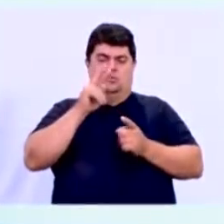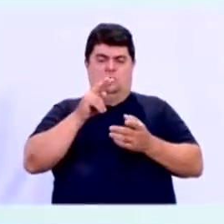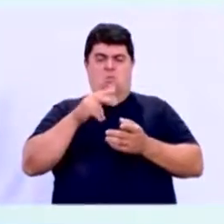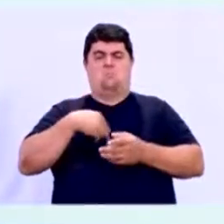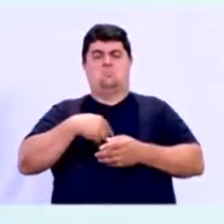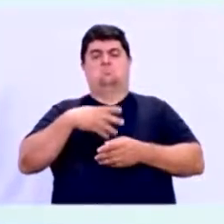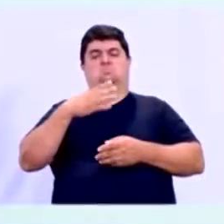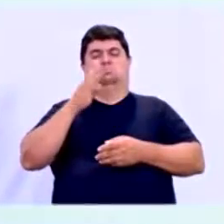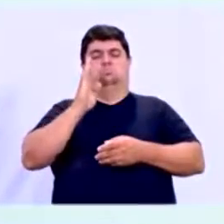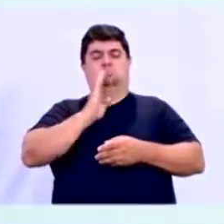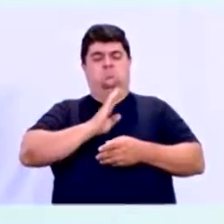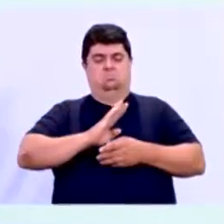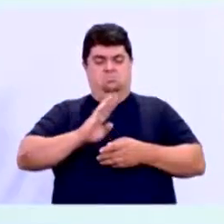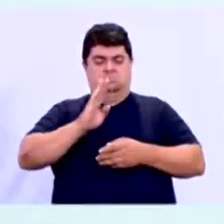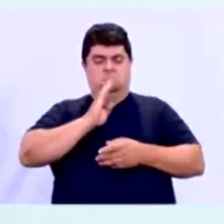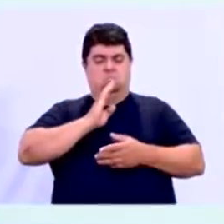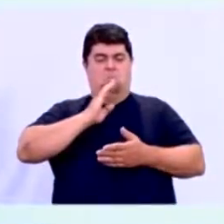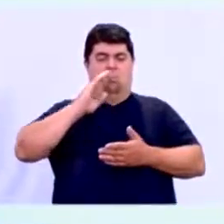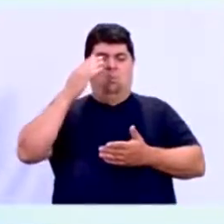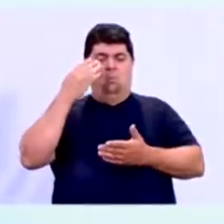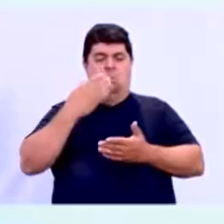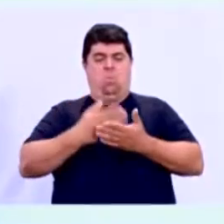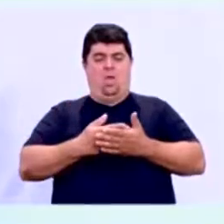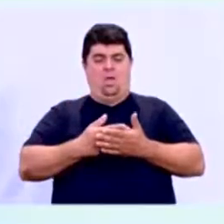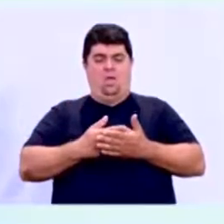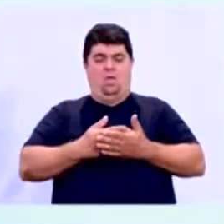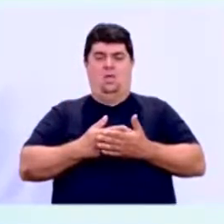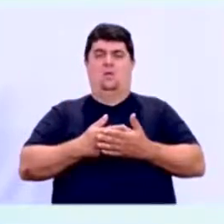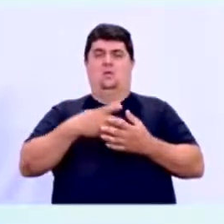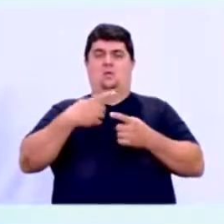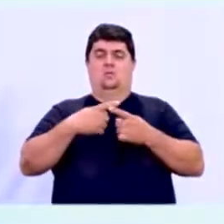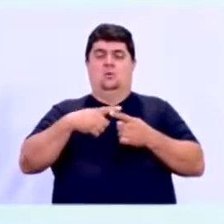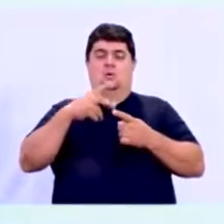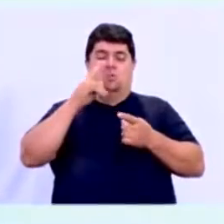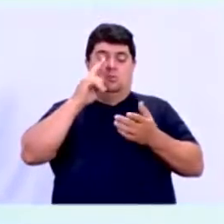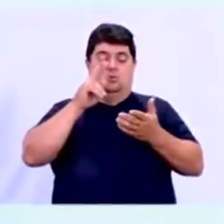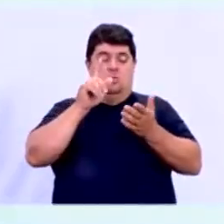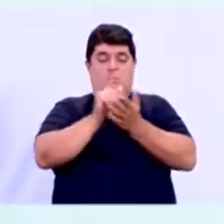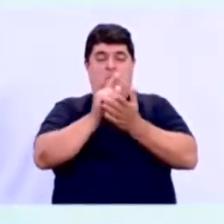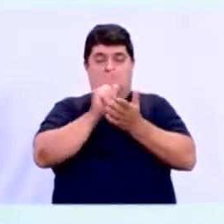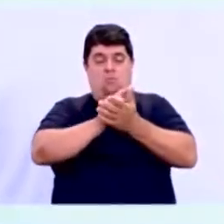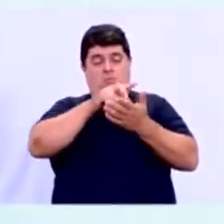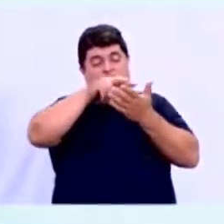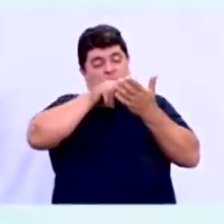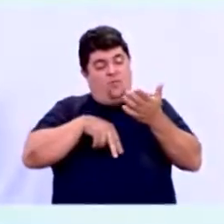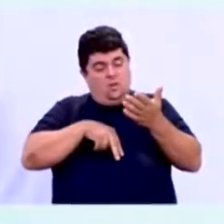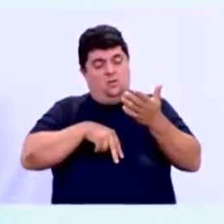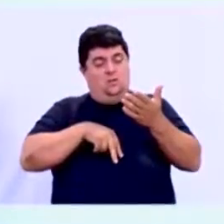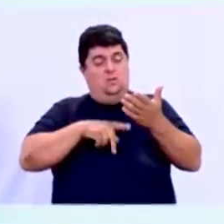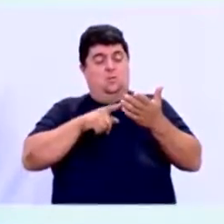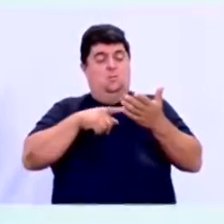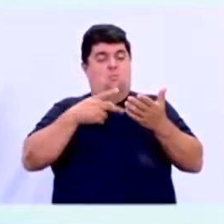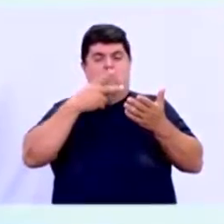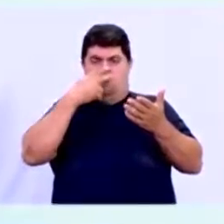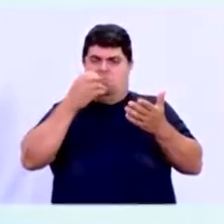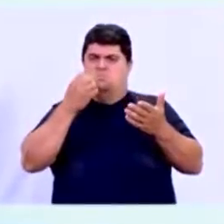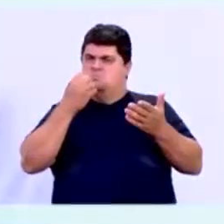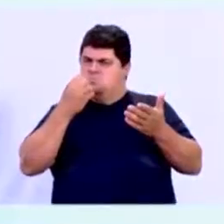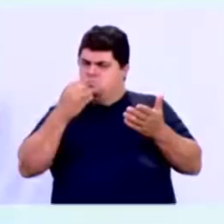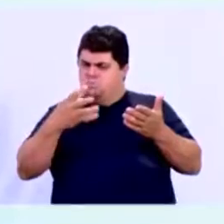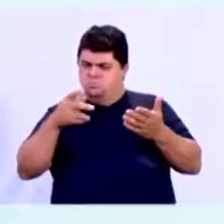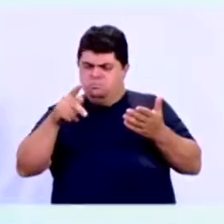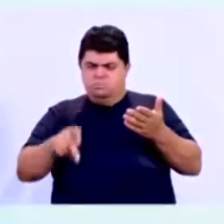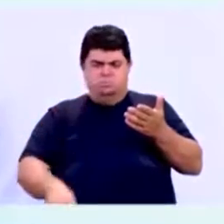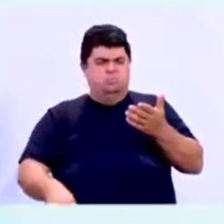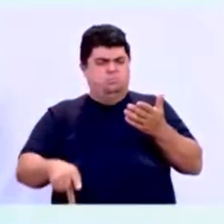é? Não é a mesma coisa que você simplesmente falar sobre uma ideia, né, uma possível ideia, e você apresentar um documento. Isso acaba